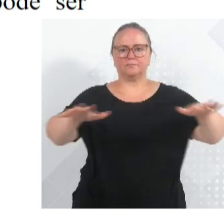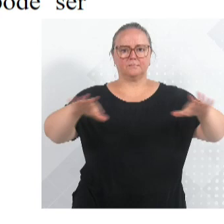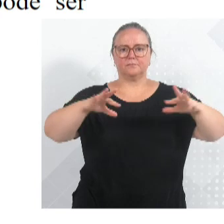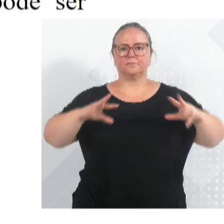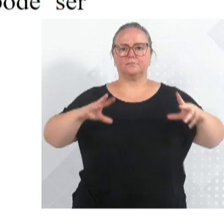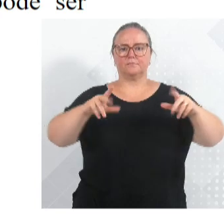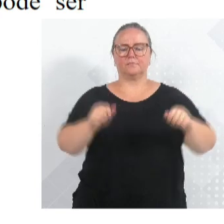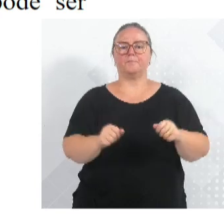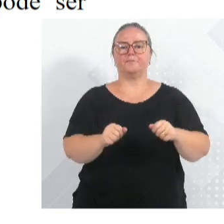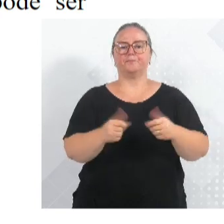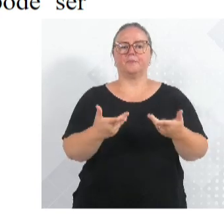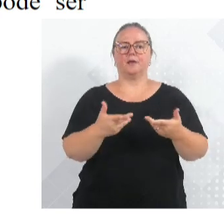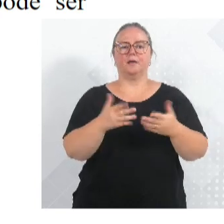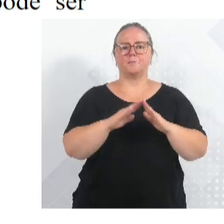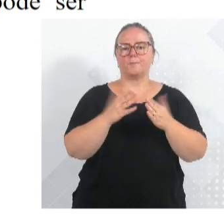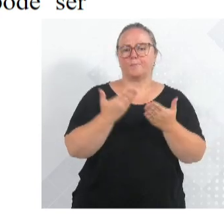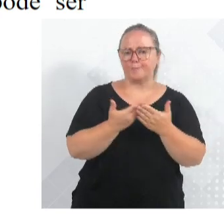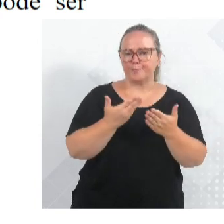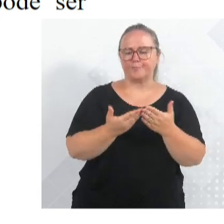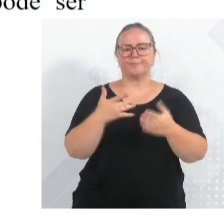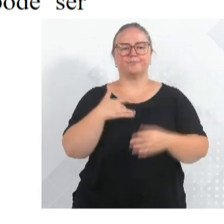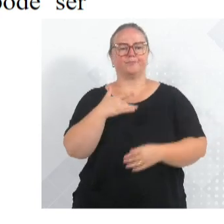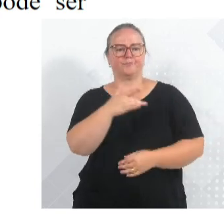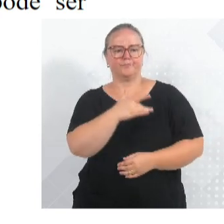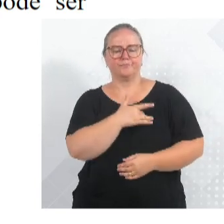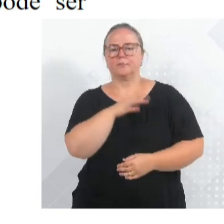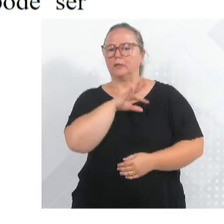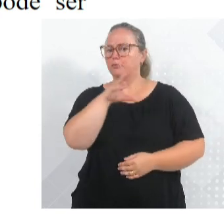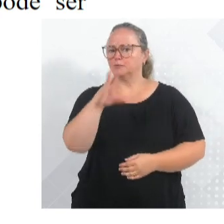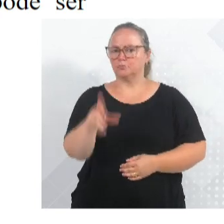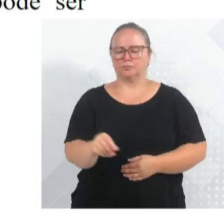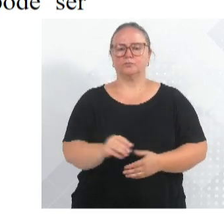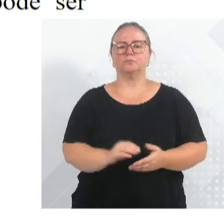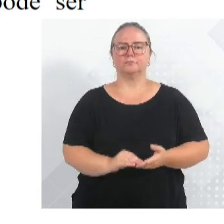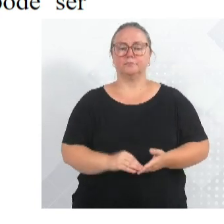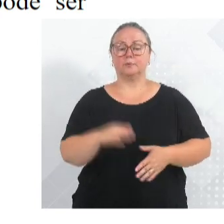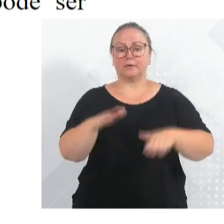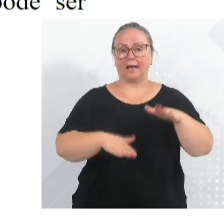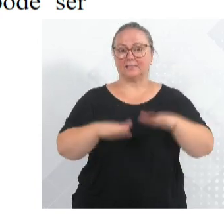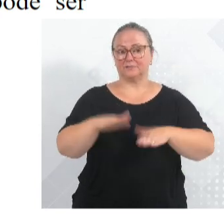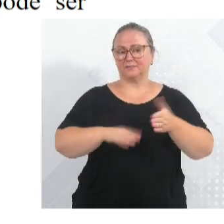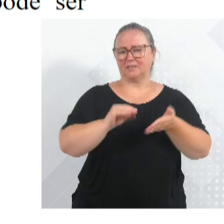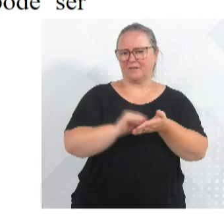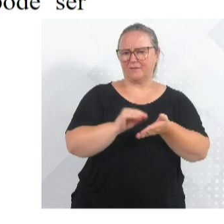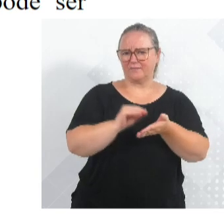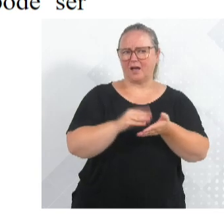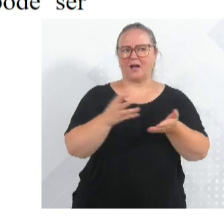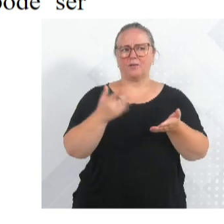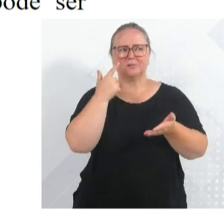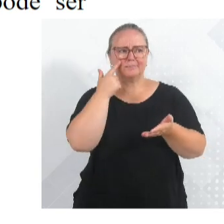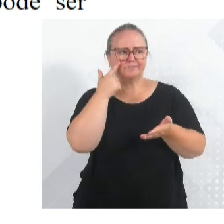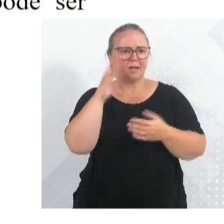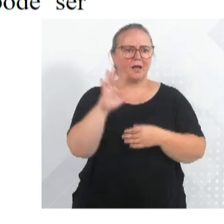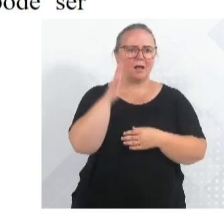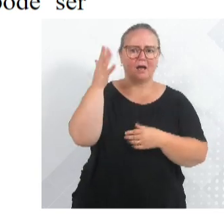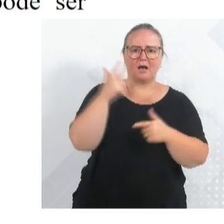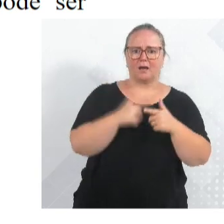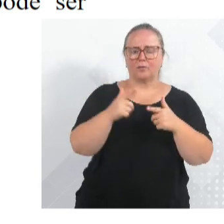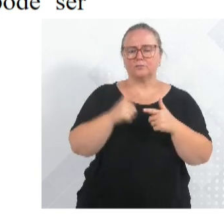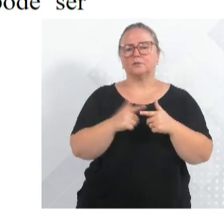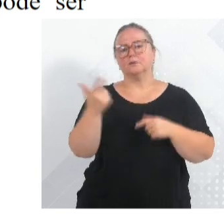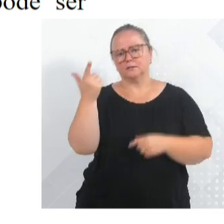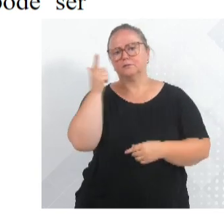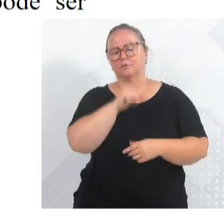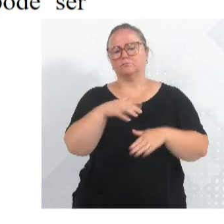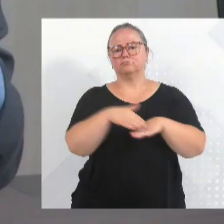de educação e saúde, e das vezes que acontece o desabastecimento, uma previsão de desabastecimento, eles acabam se